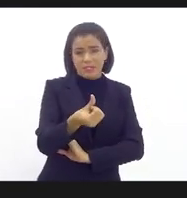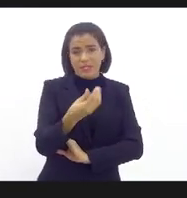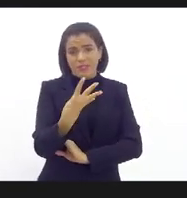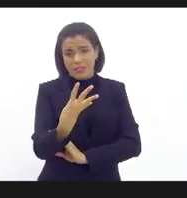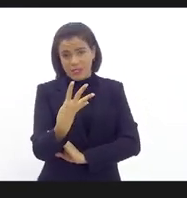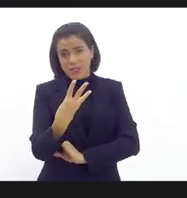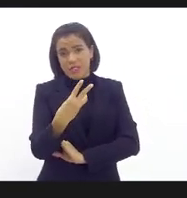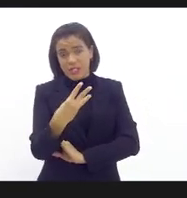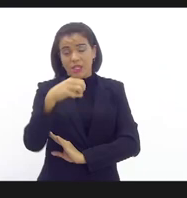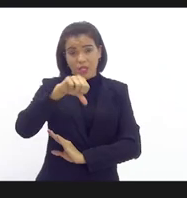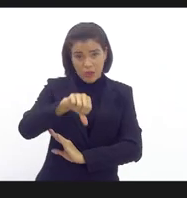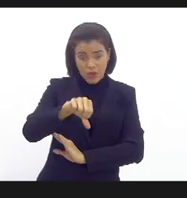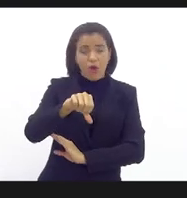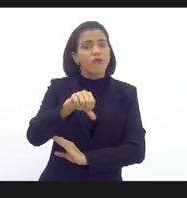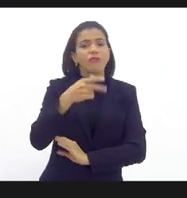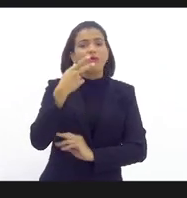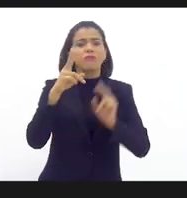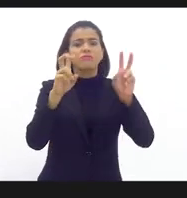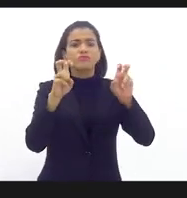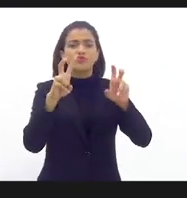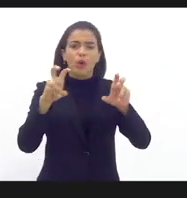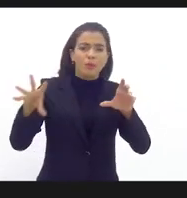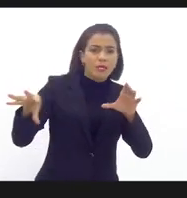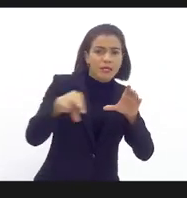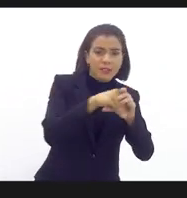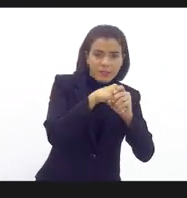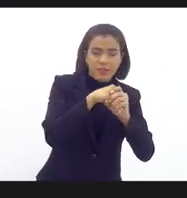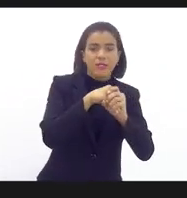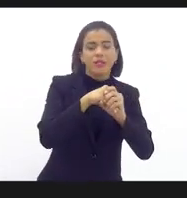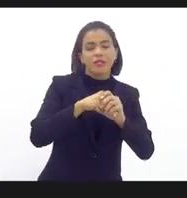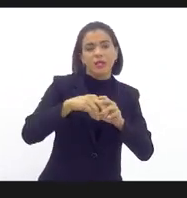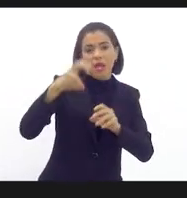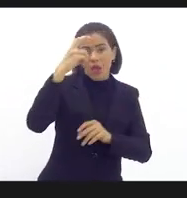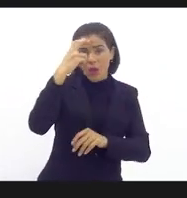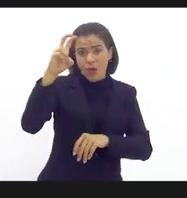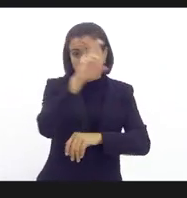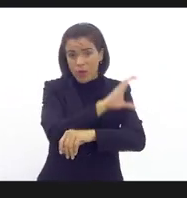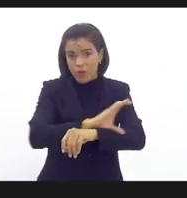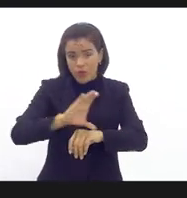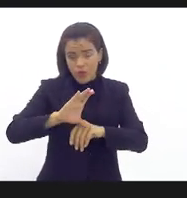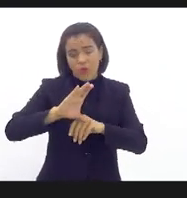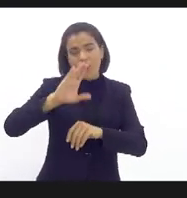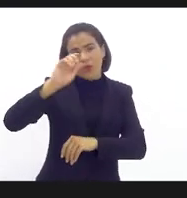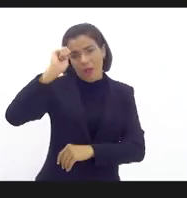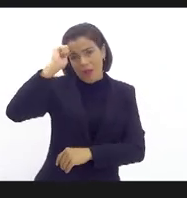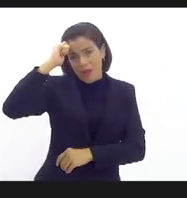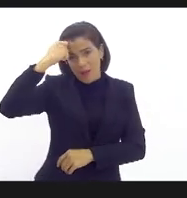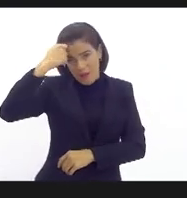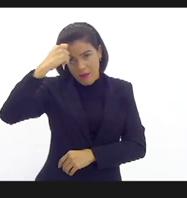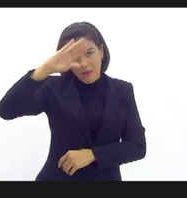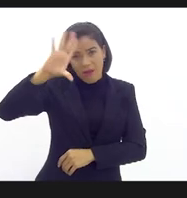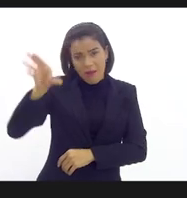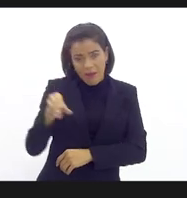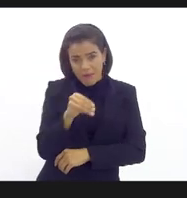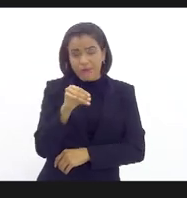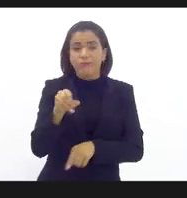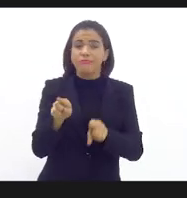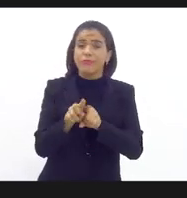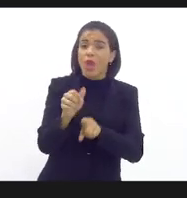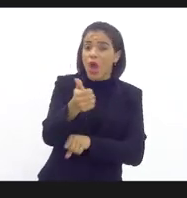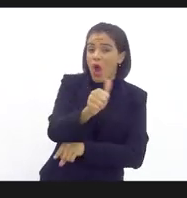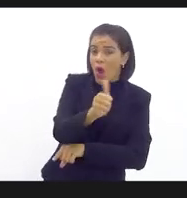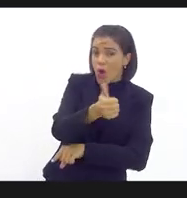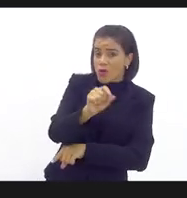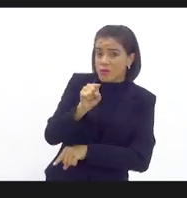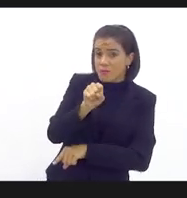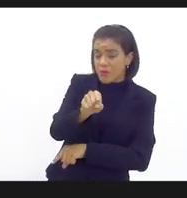10.639 trata da inserção da cultura afro-brasileira e africana e a 11.000 trata da